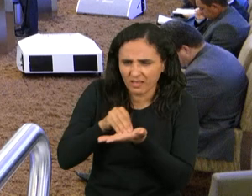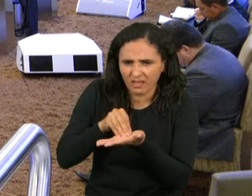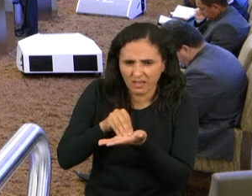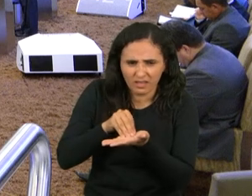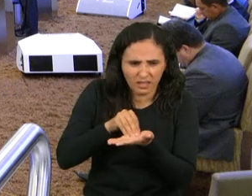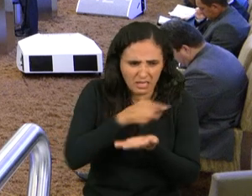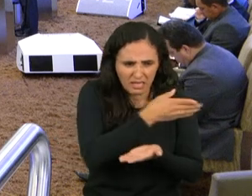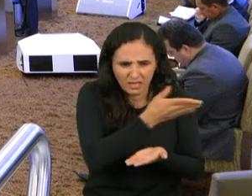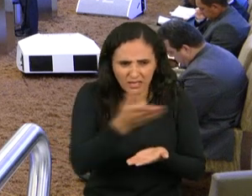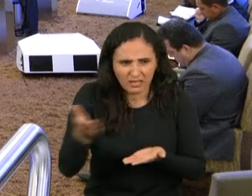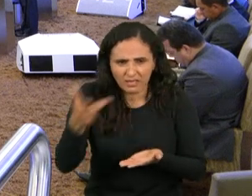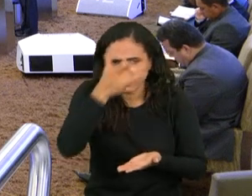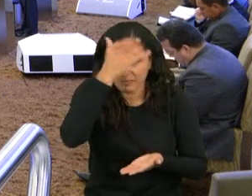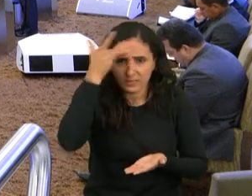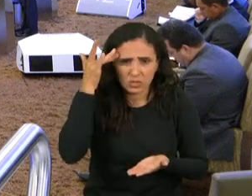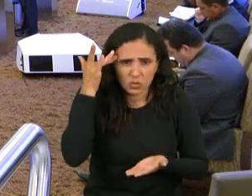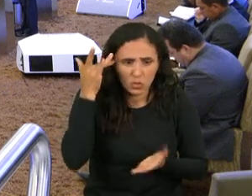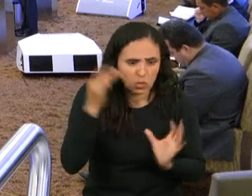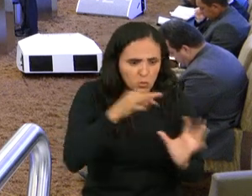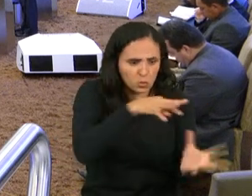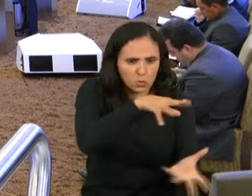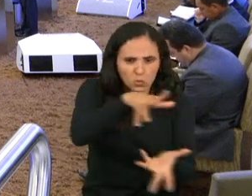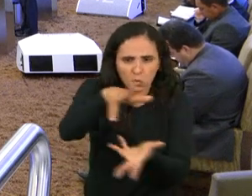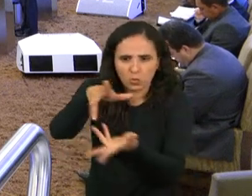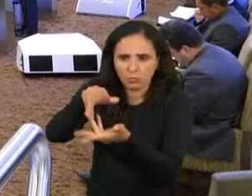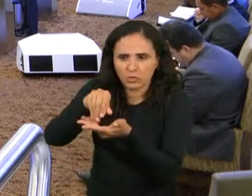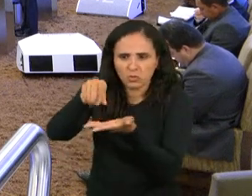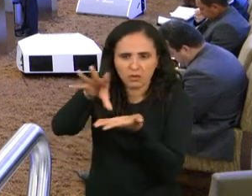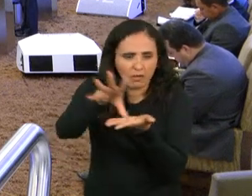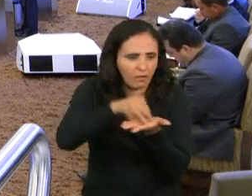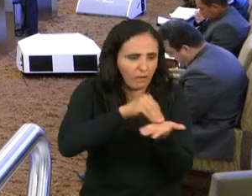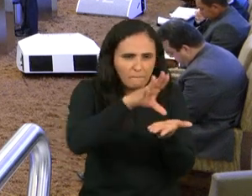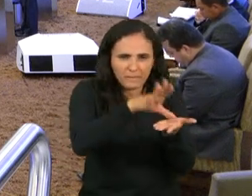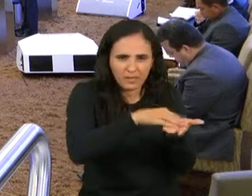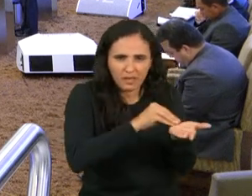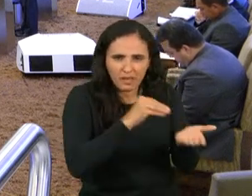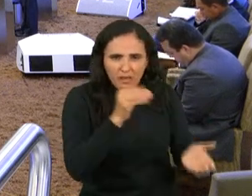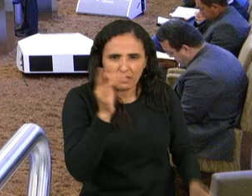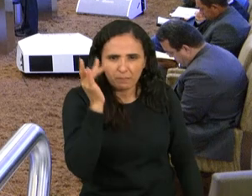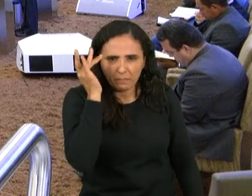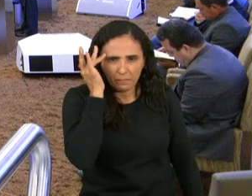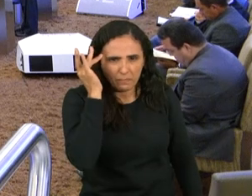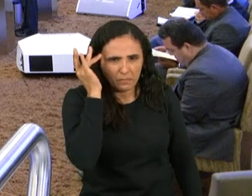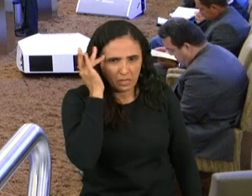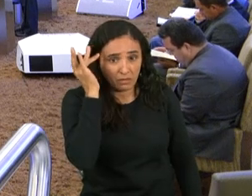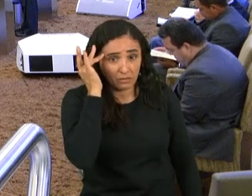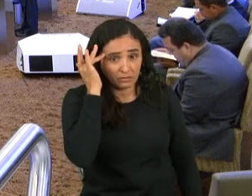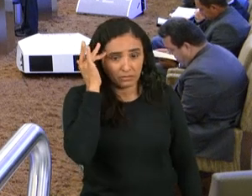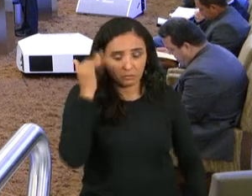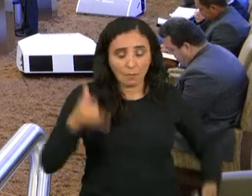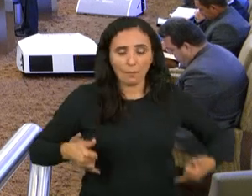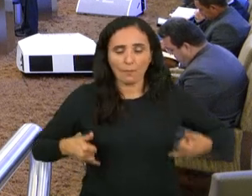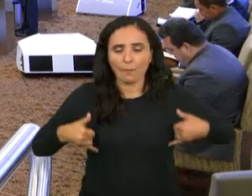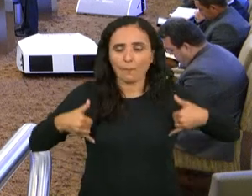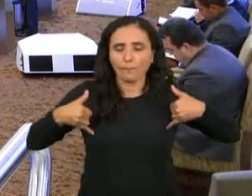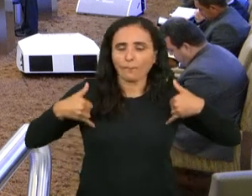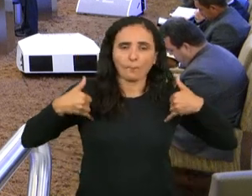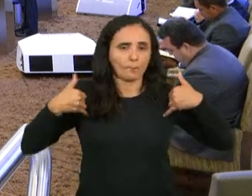também os outros gentios na vaidade